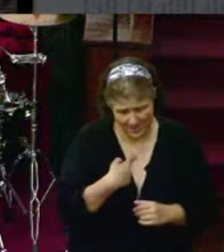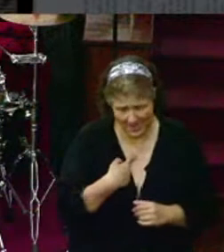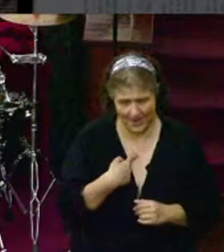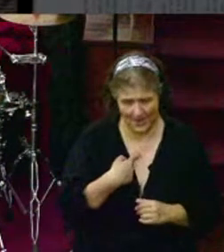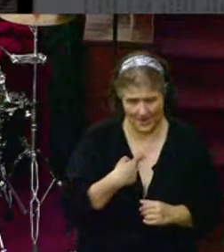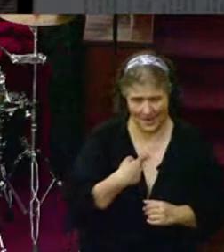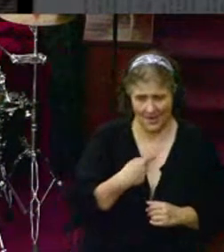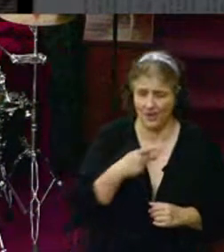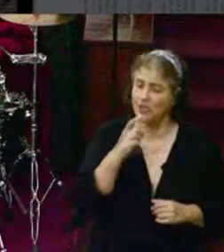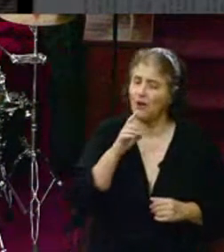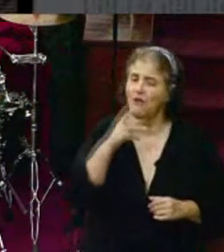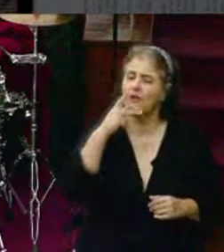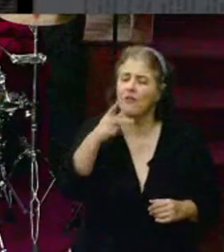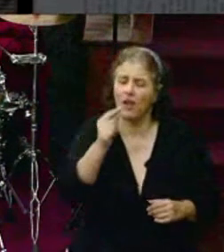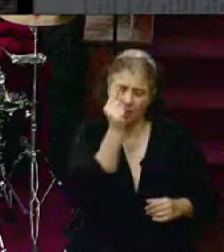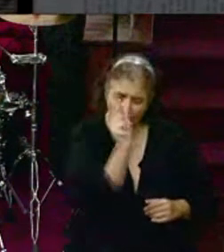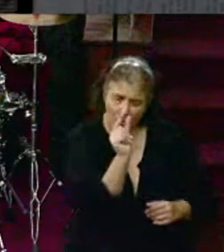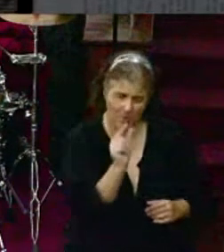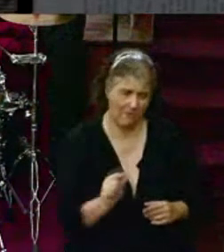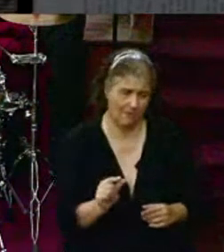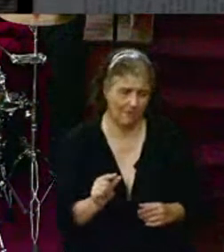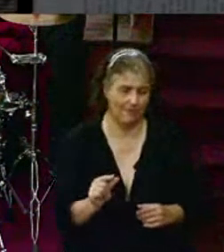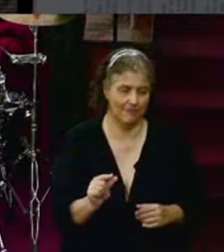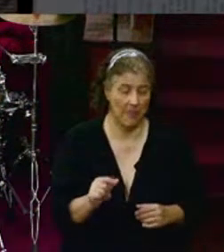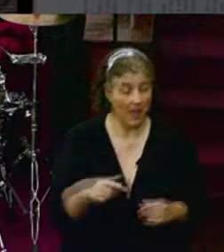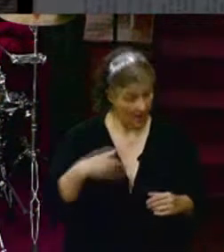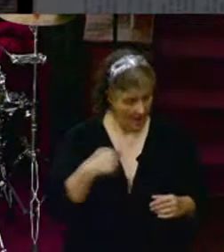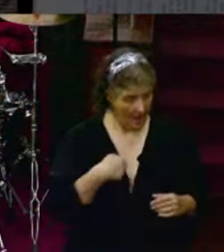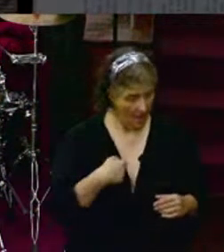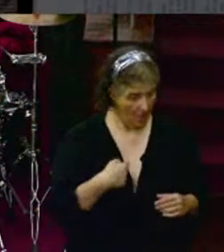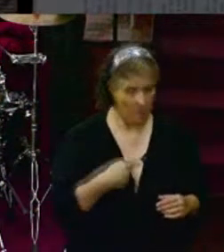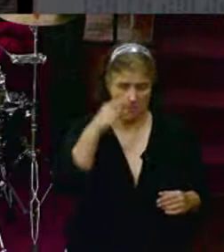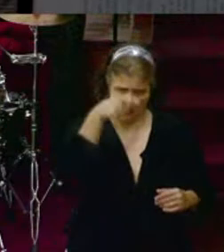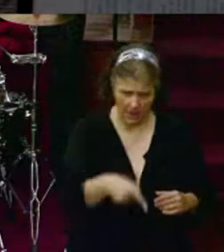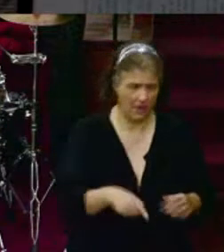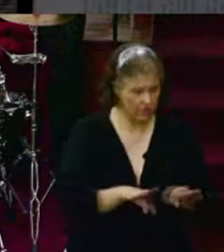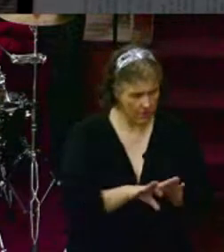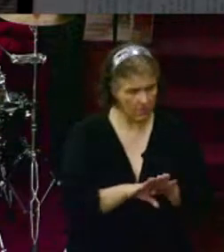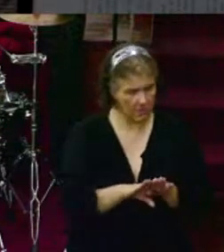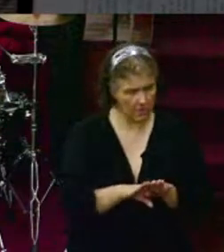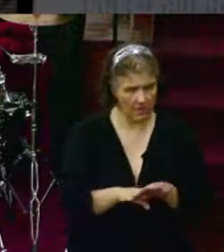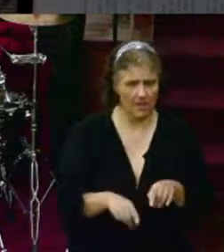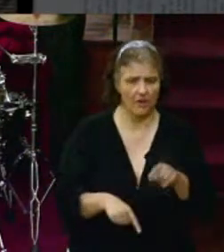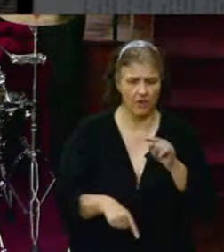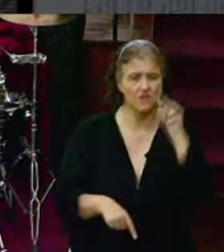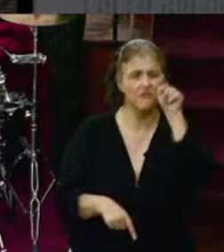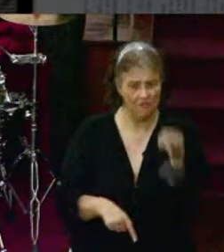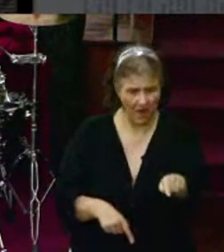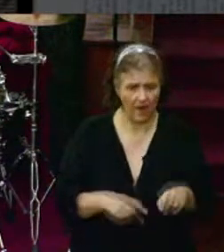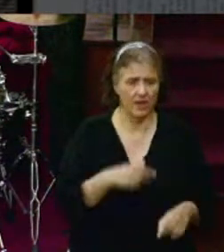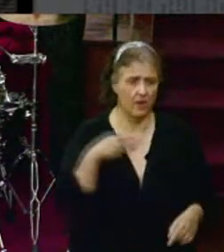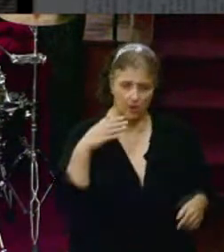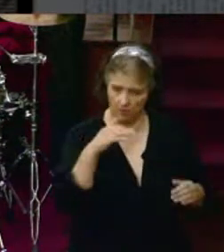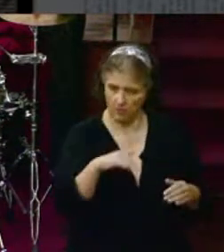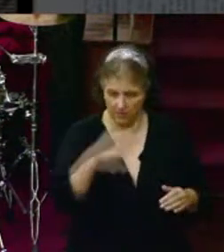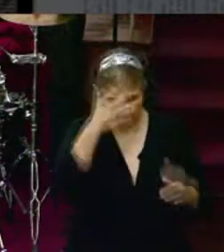tenho soldados às minhas ordens, e digo a este: vai, e ele vai, e a outro: vem, e ele vem, e a outro: